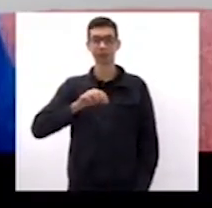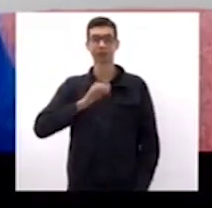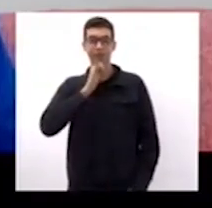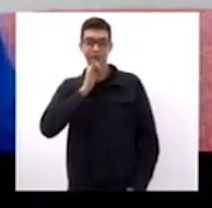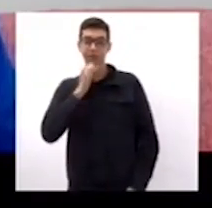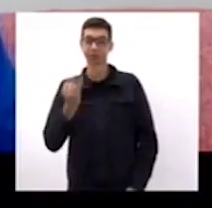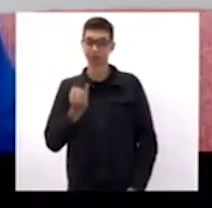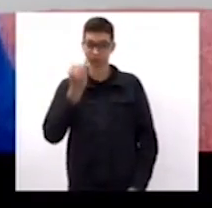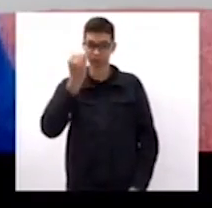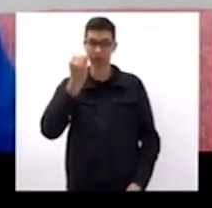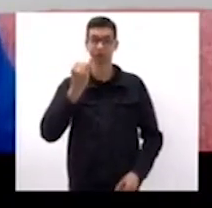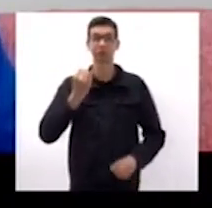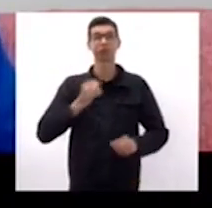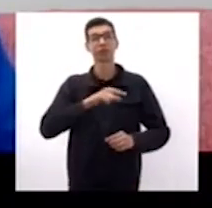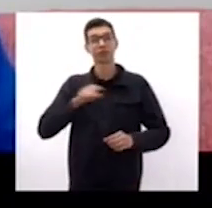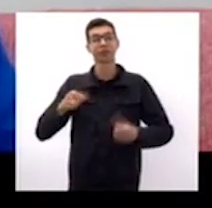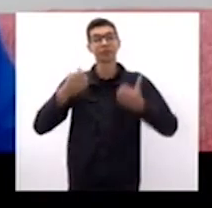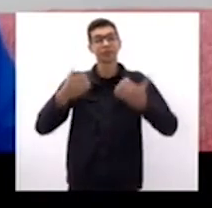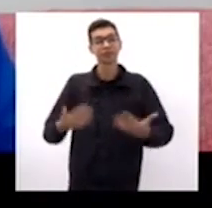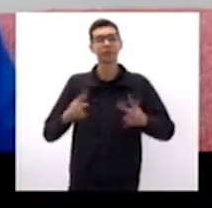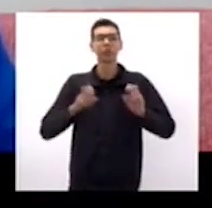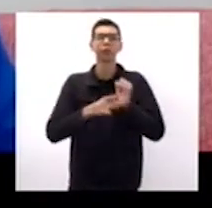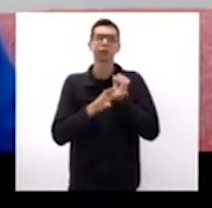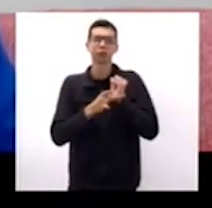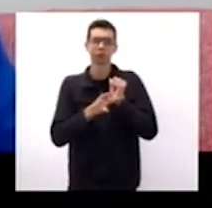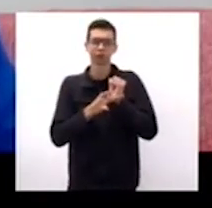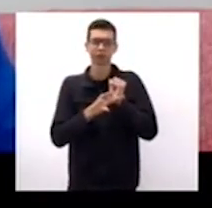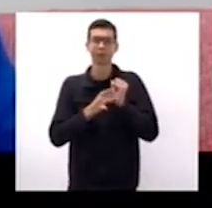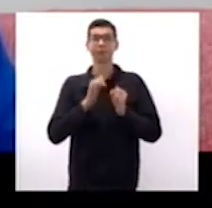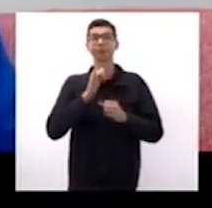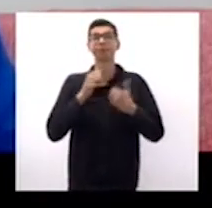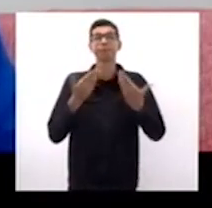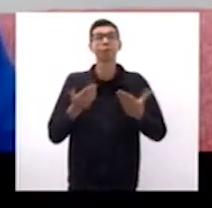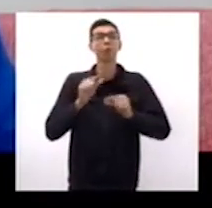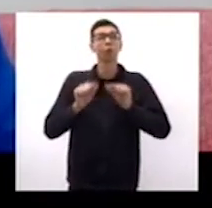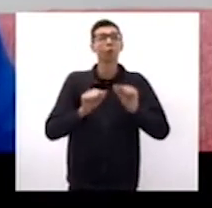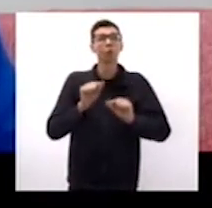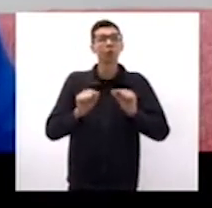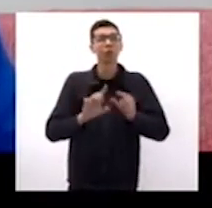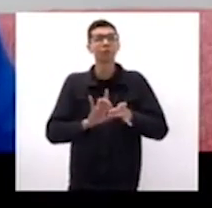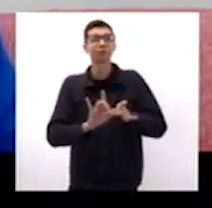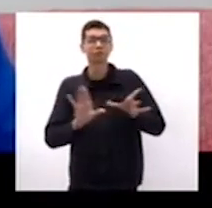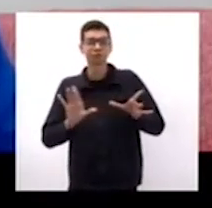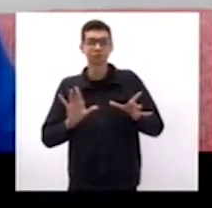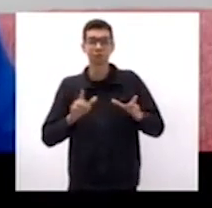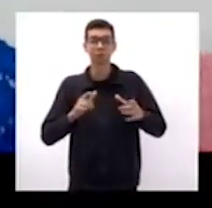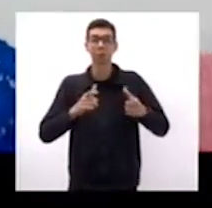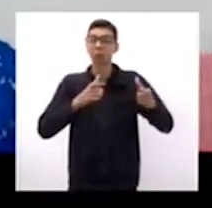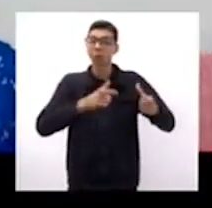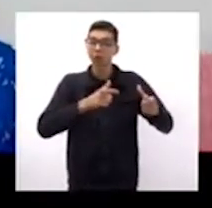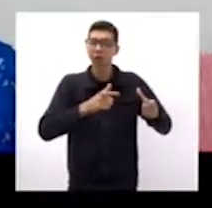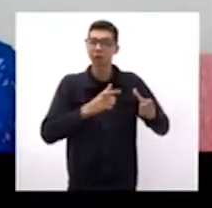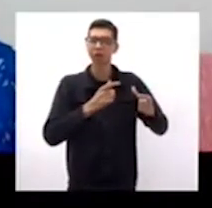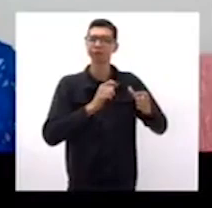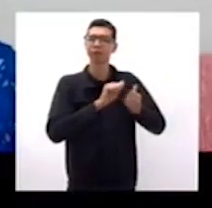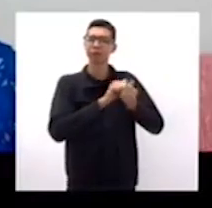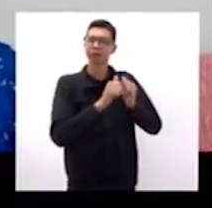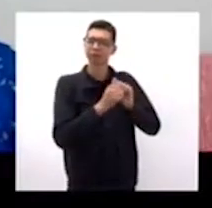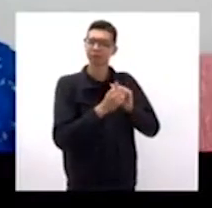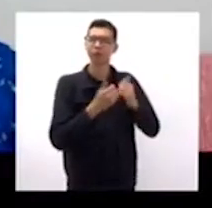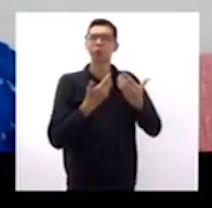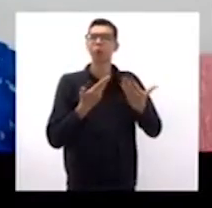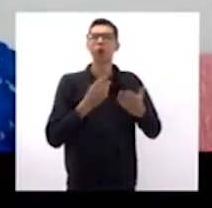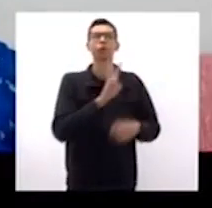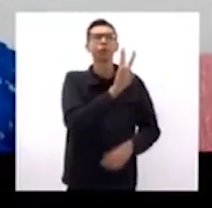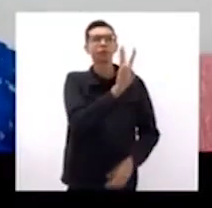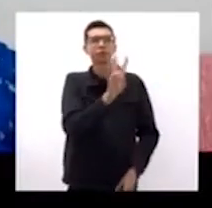quando você diz respeito à segurança. Então, o que vai ser permitido colocar naquele ambiente? Quais os links